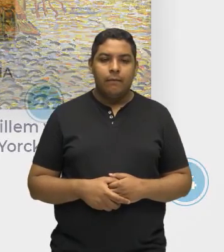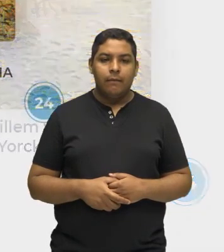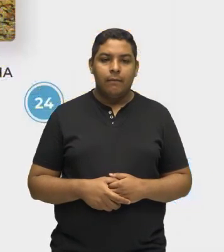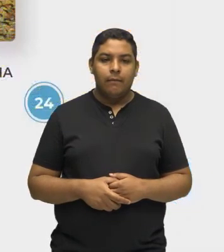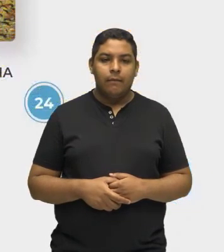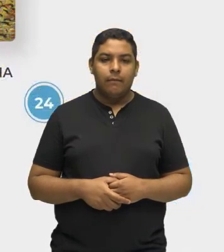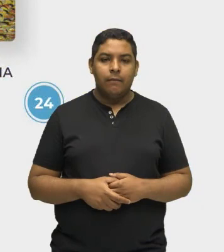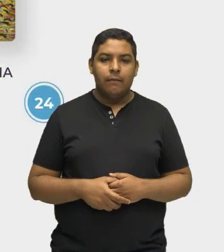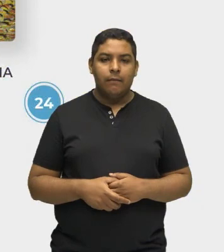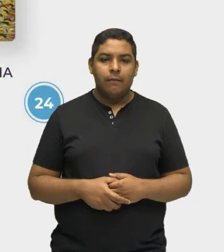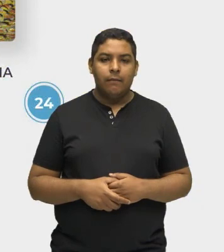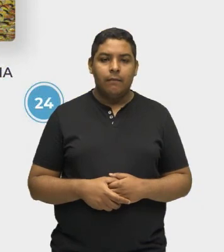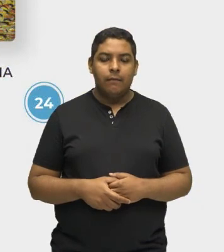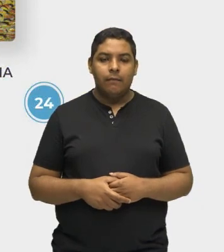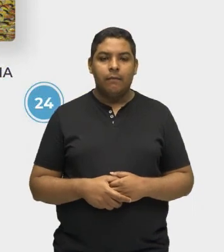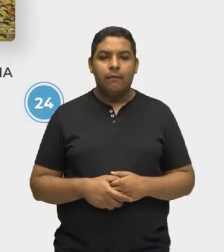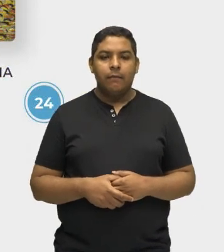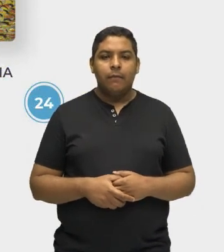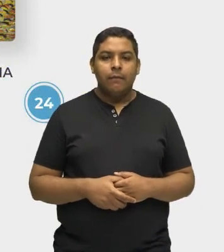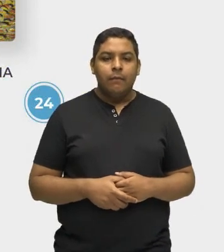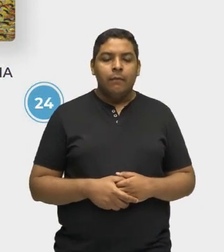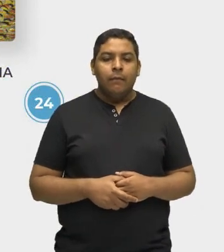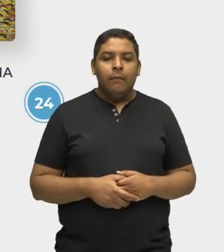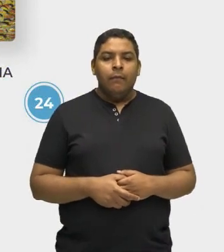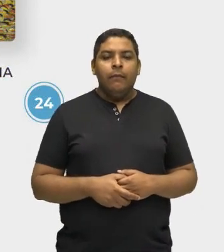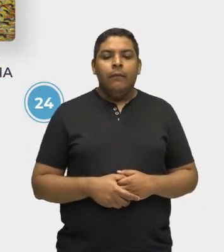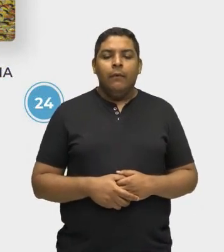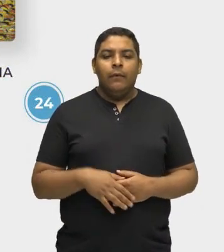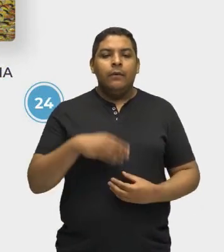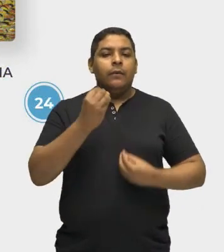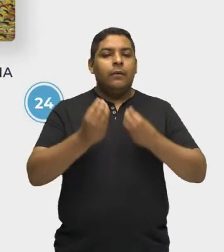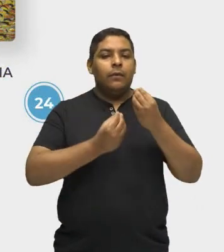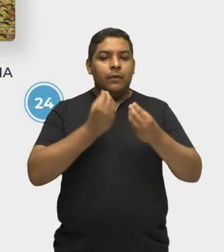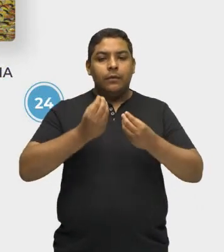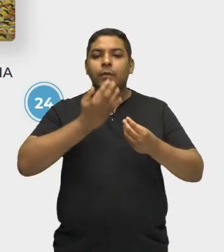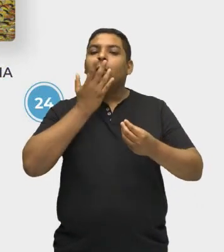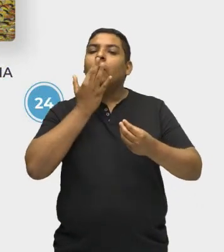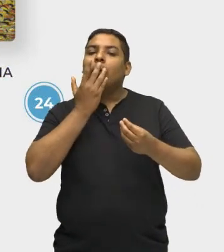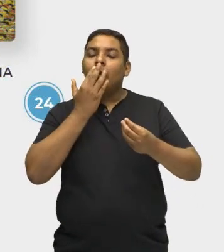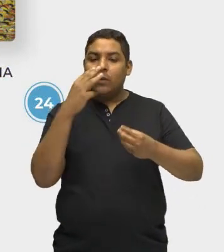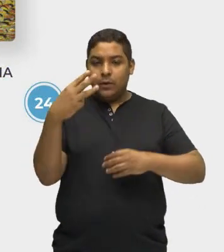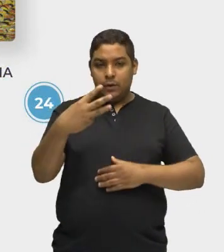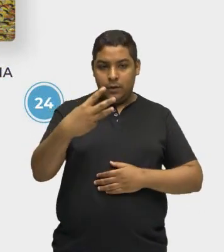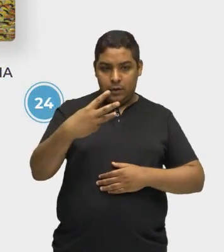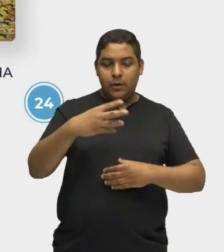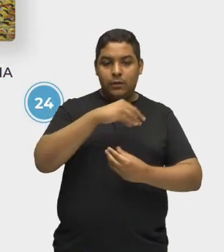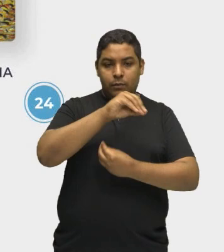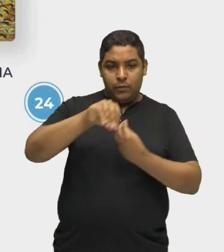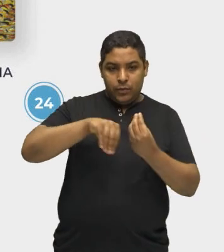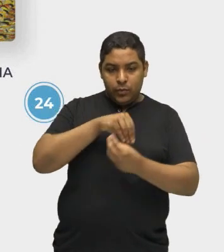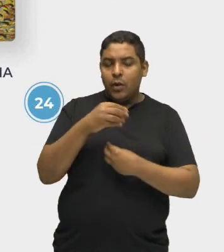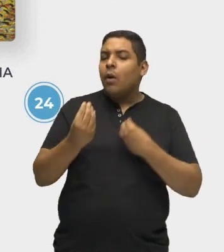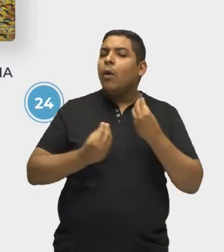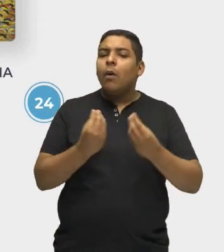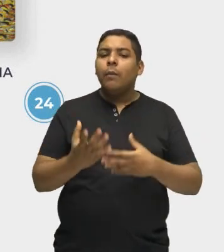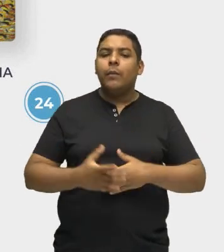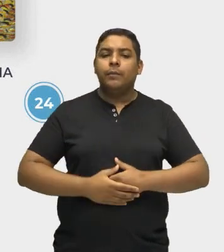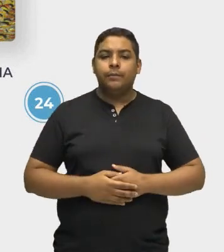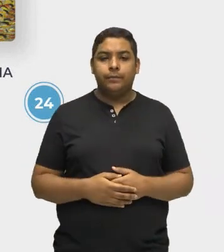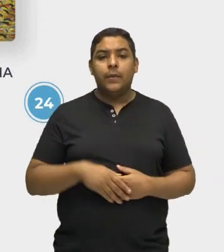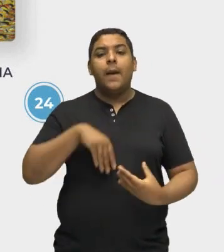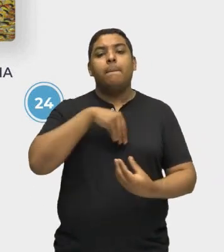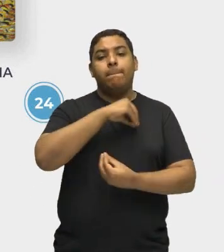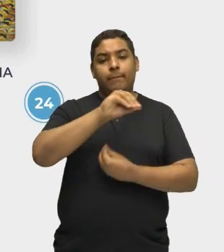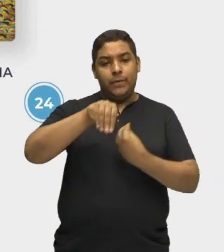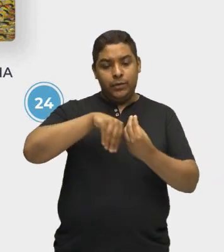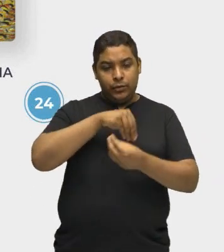Como as cores terciárias são formadas? Ou seja, as cores secundárias, elas são formadas pela